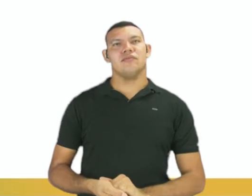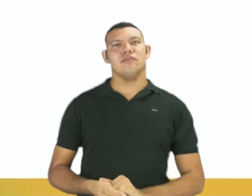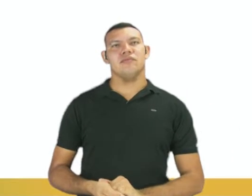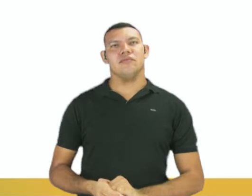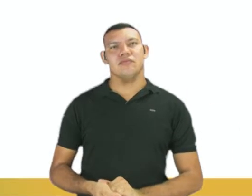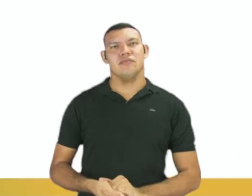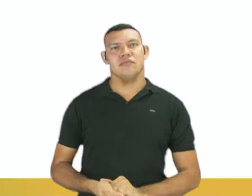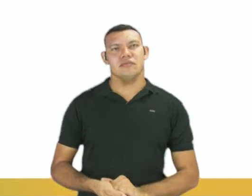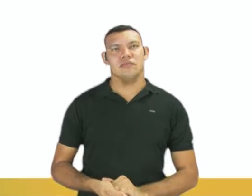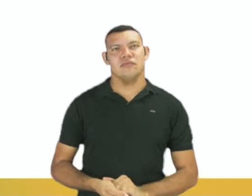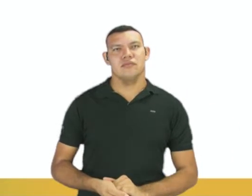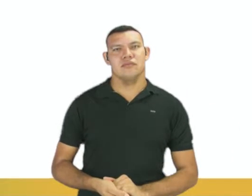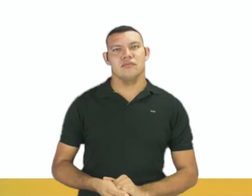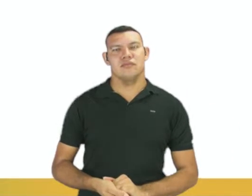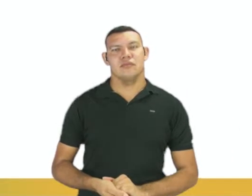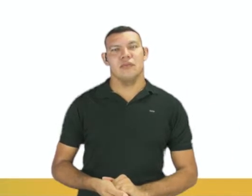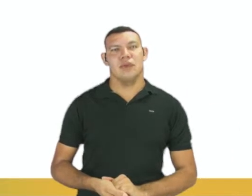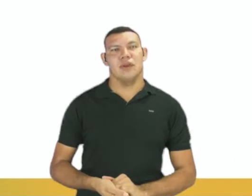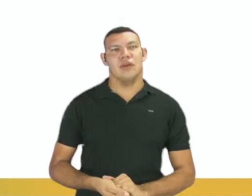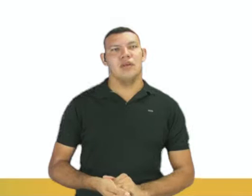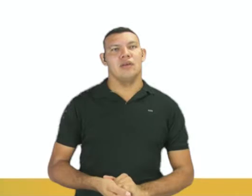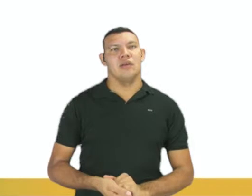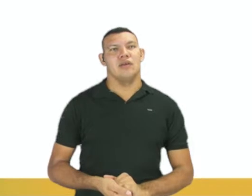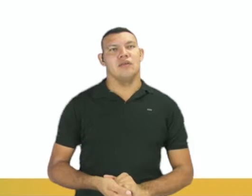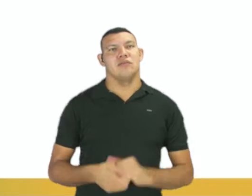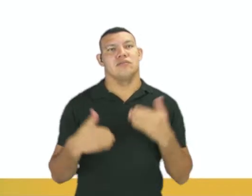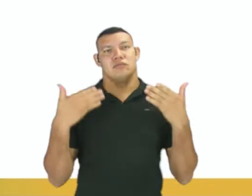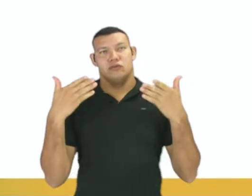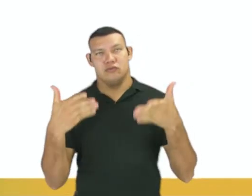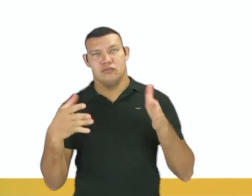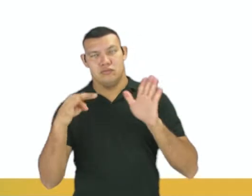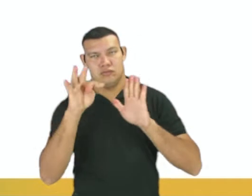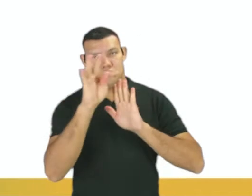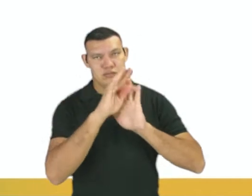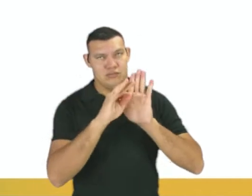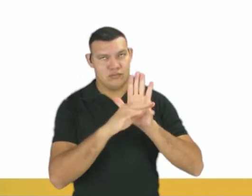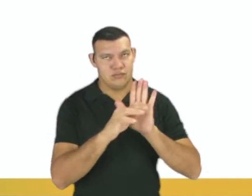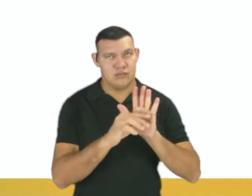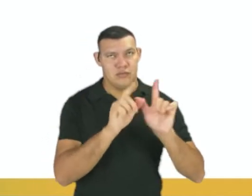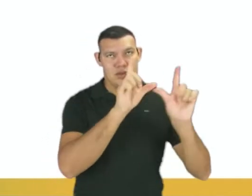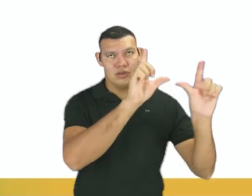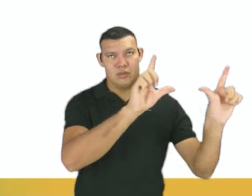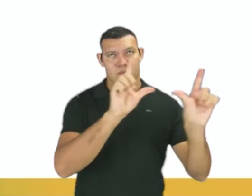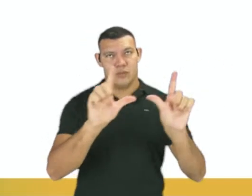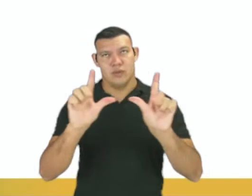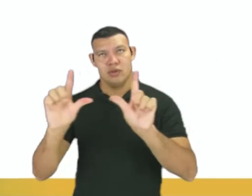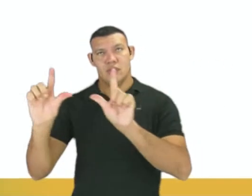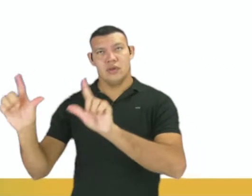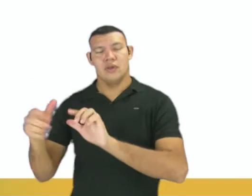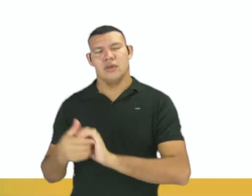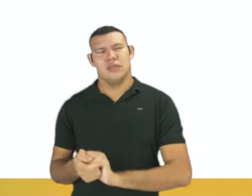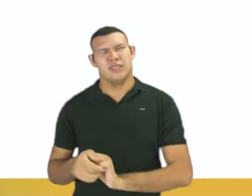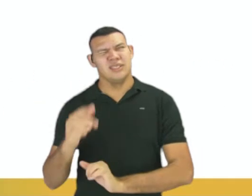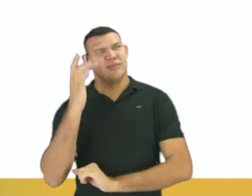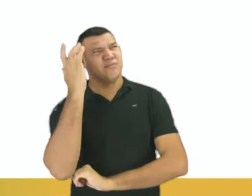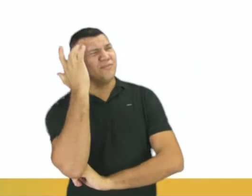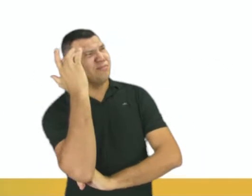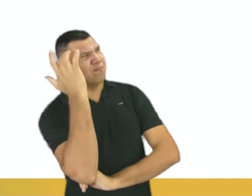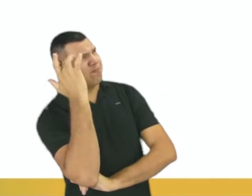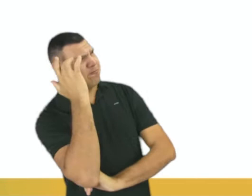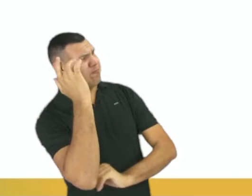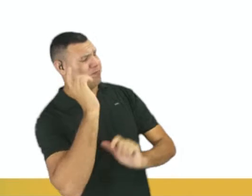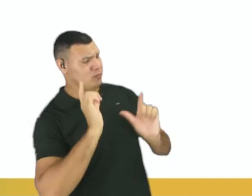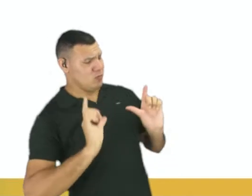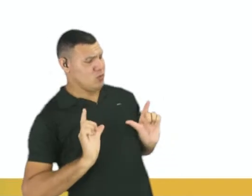agora voltando ao texto se no último quadrinho a oração que Ela utiliza em Achei que ele ia